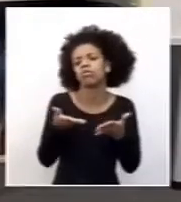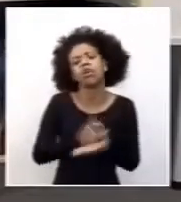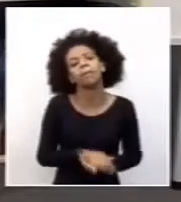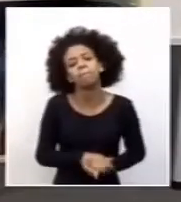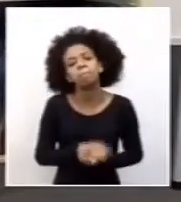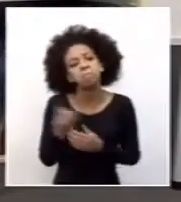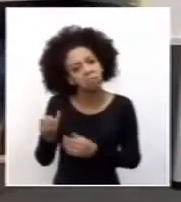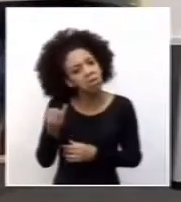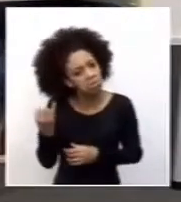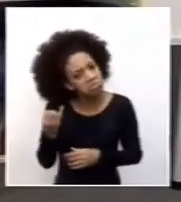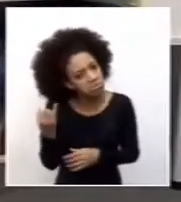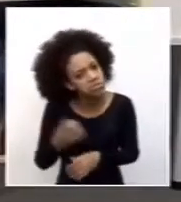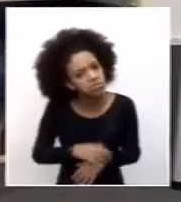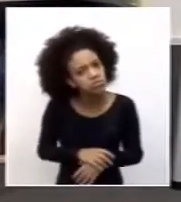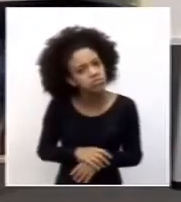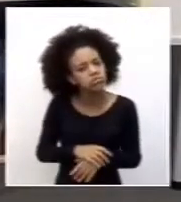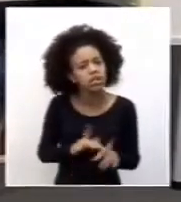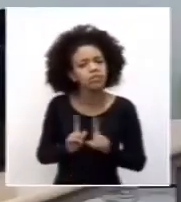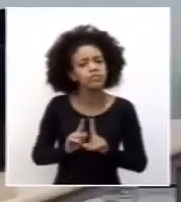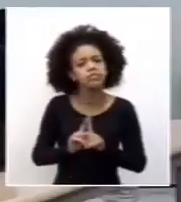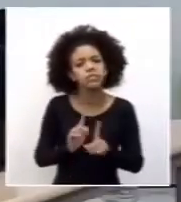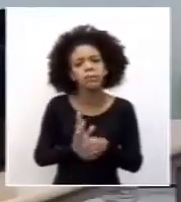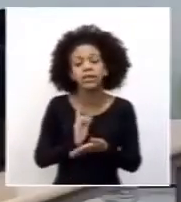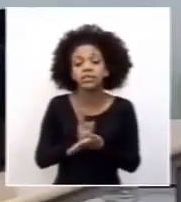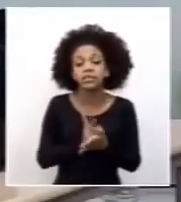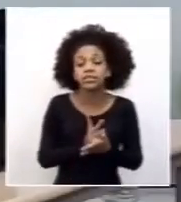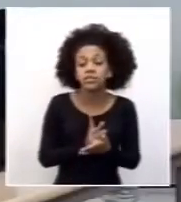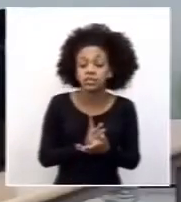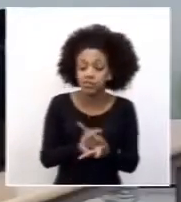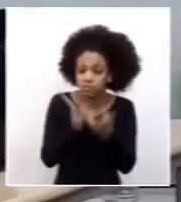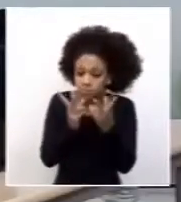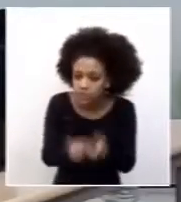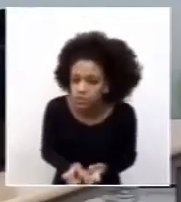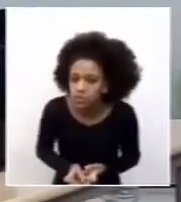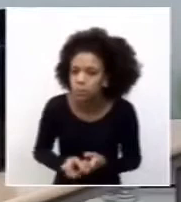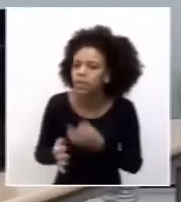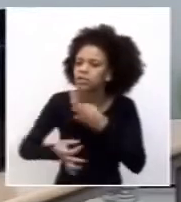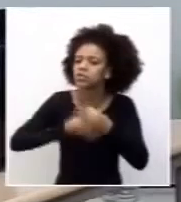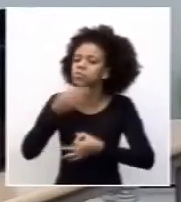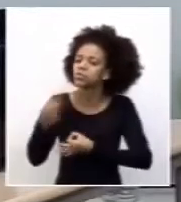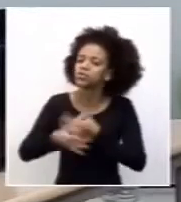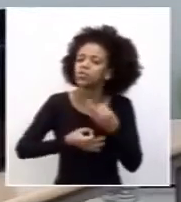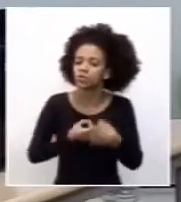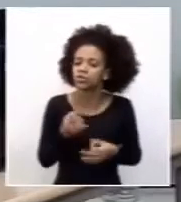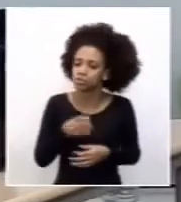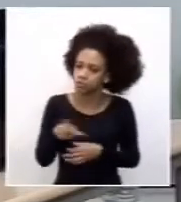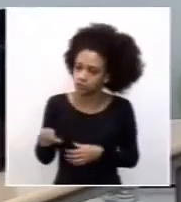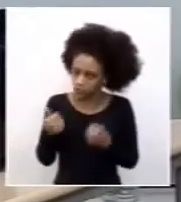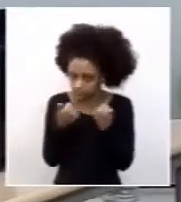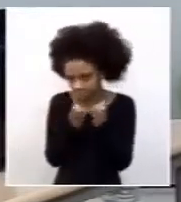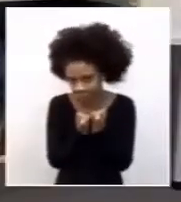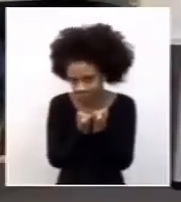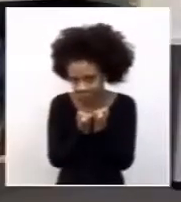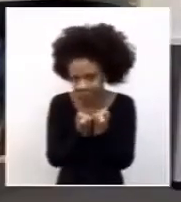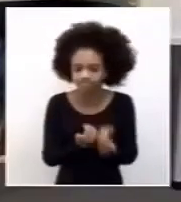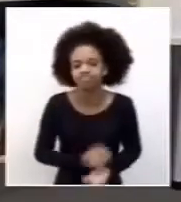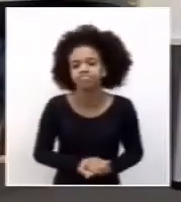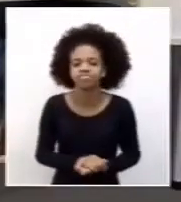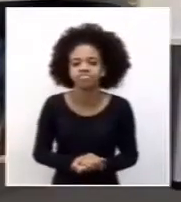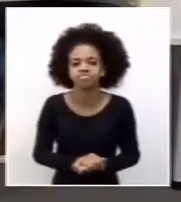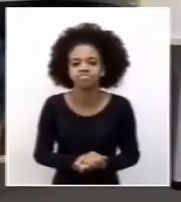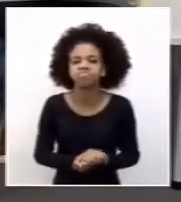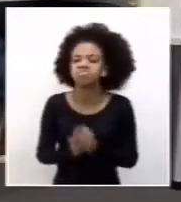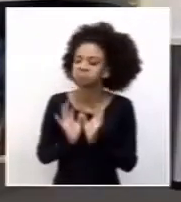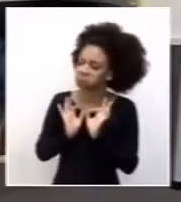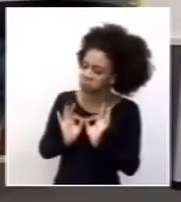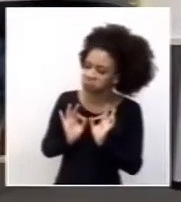É importante isso, é importante sempre a gente destacarmos essas considerações dos professores aqui no chat, tudo bem? Sim, perfeito. Perfeito,